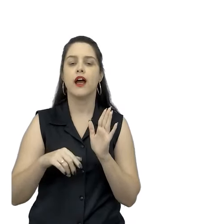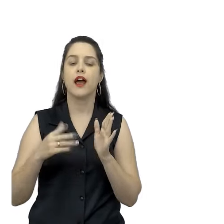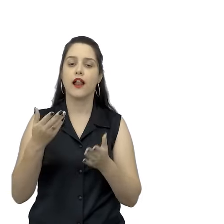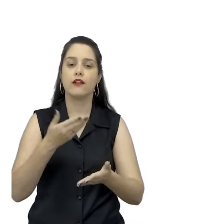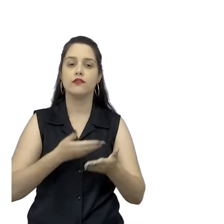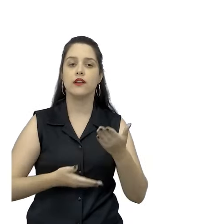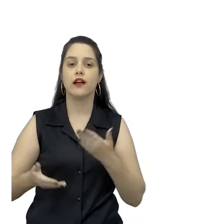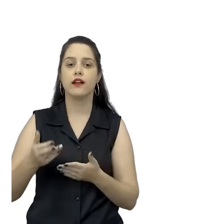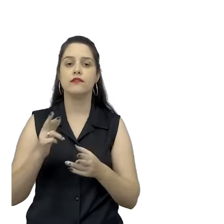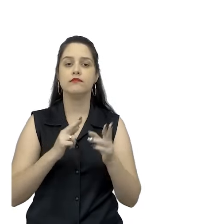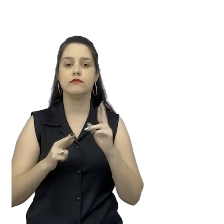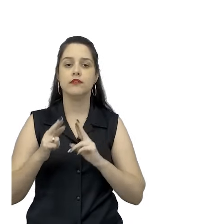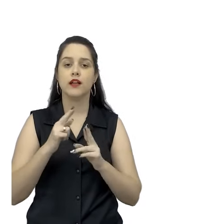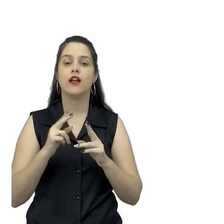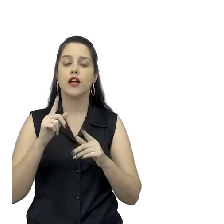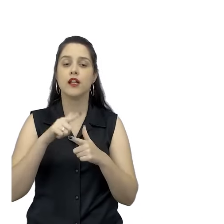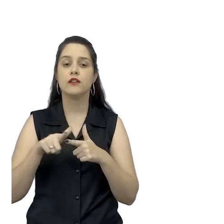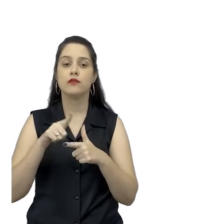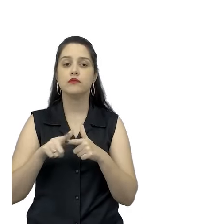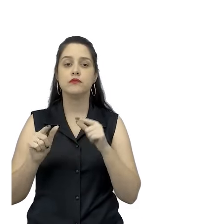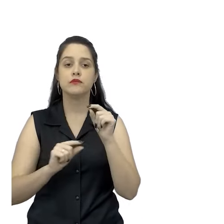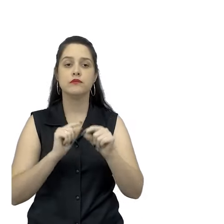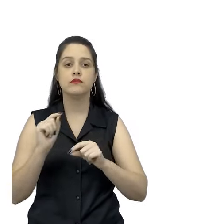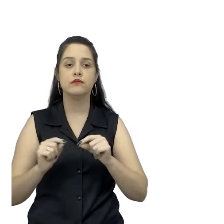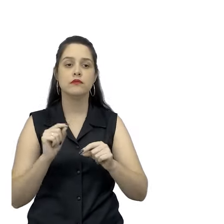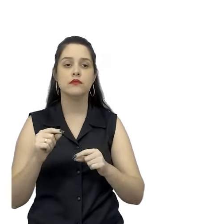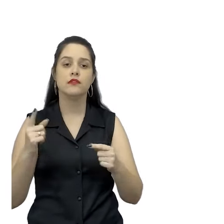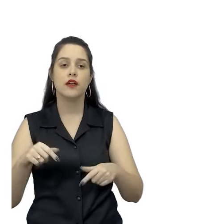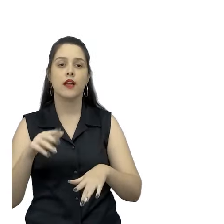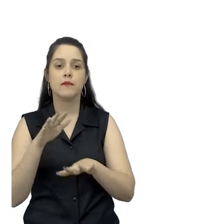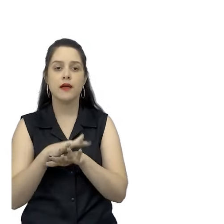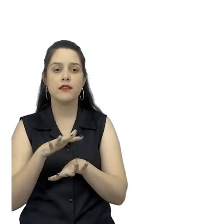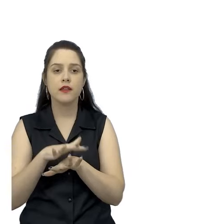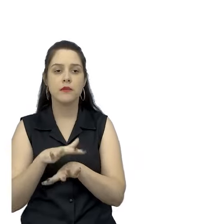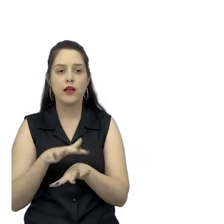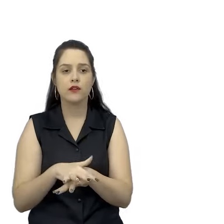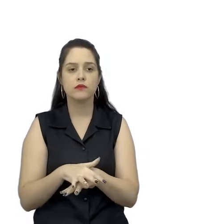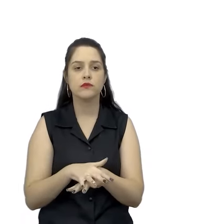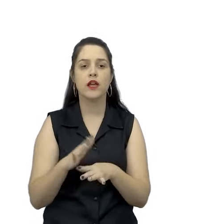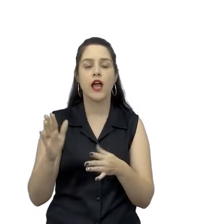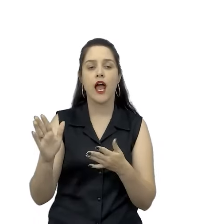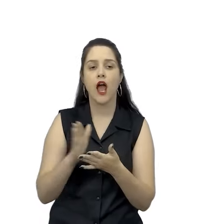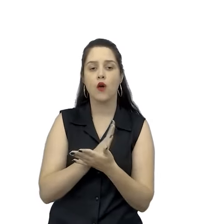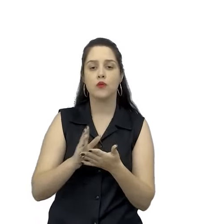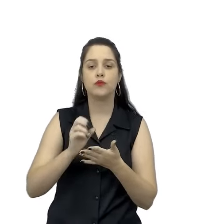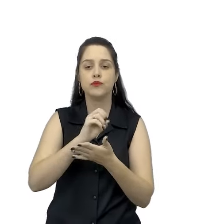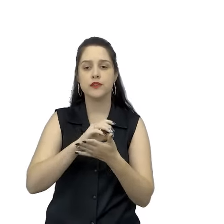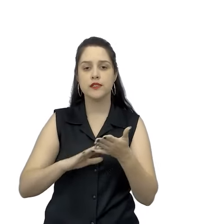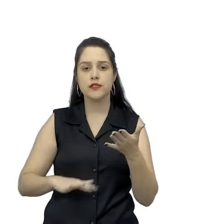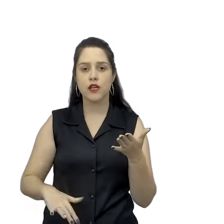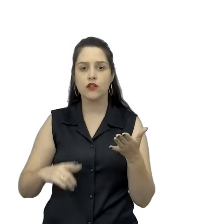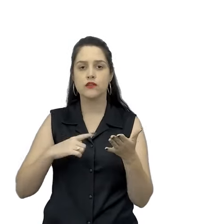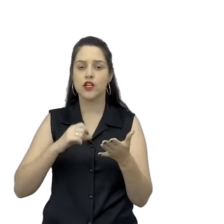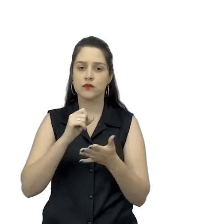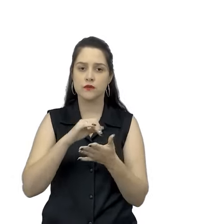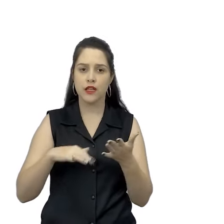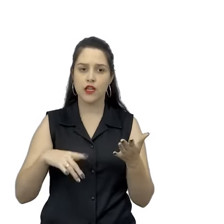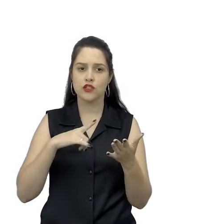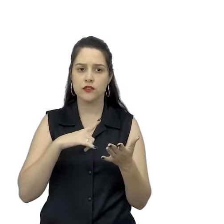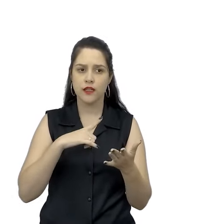relacionar a resolução problema, o letramento matemático e algum exercício da sequência de atividade.